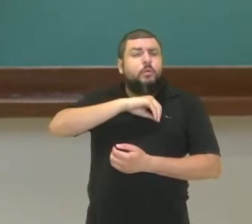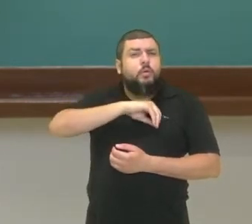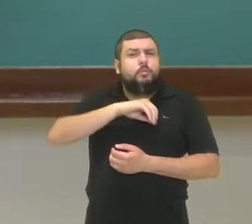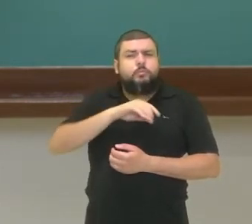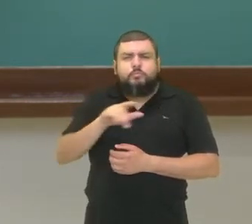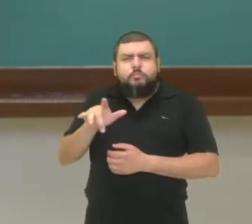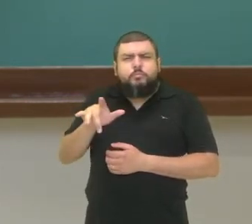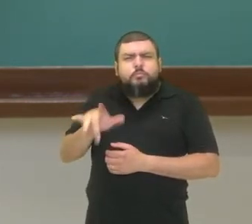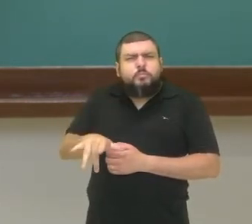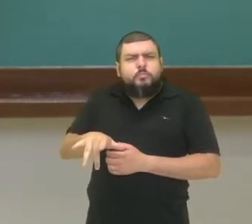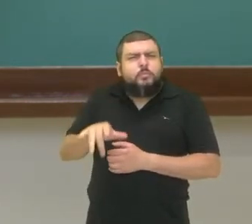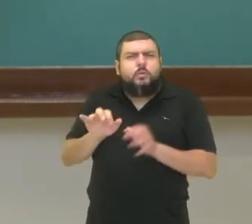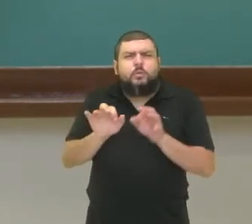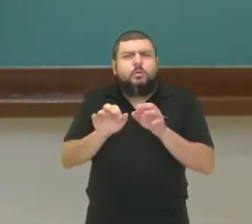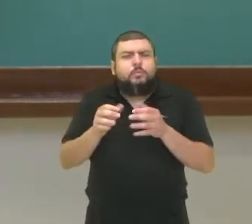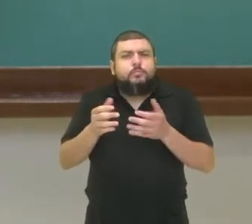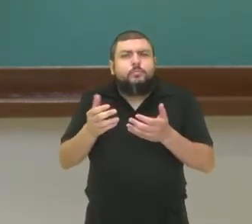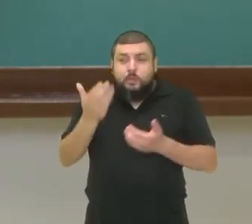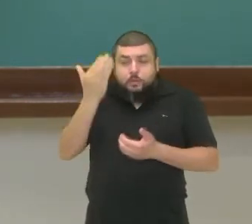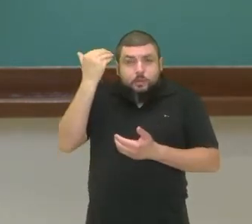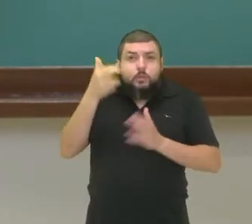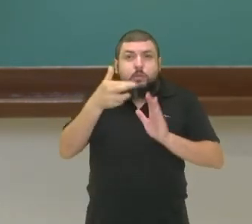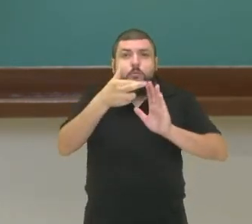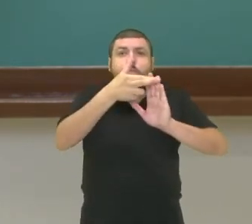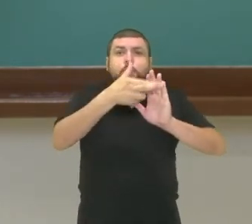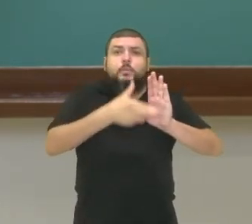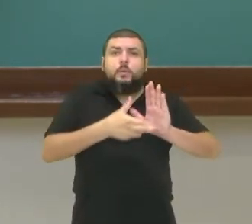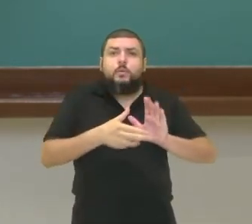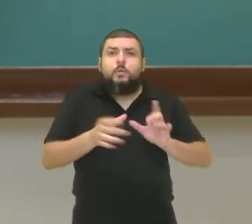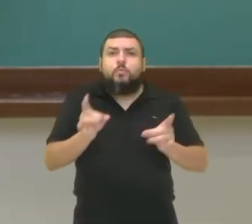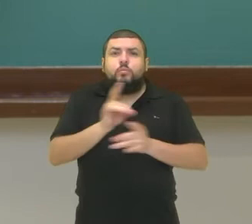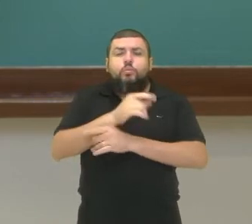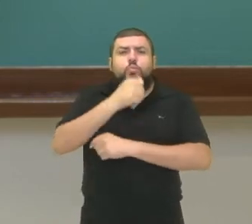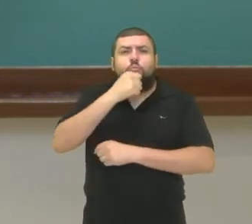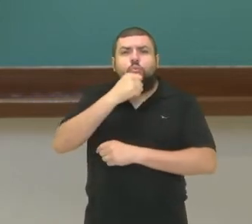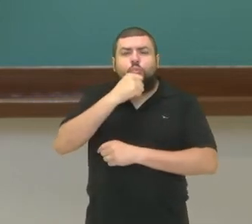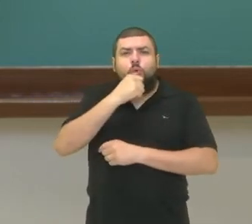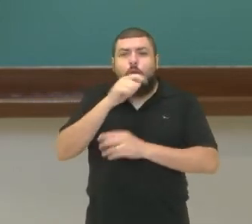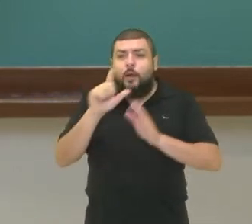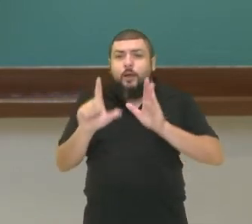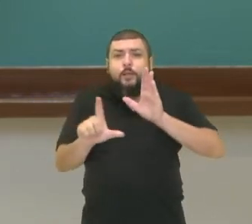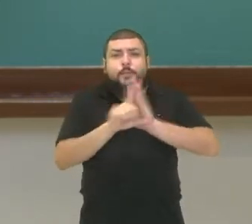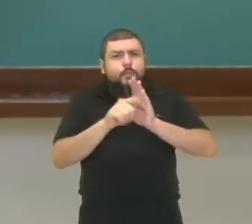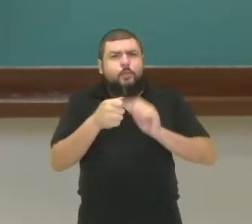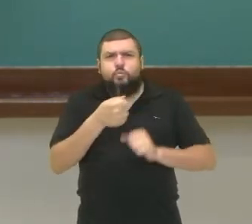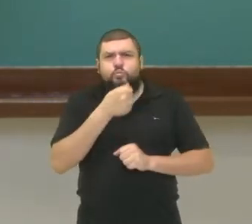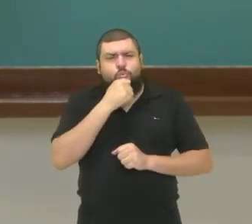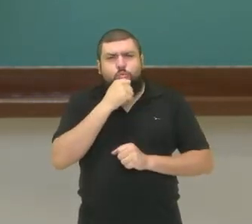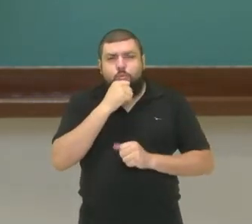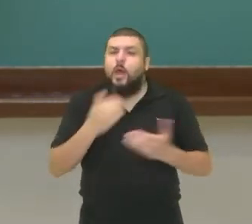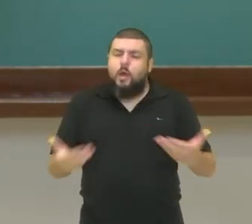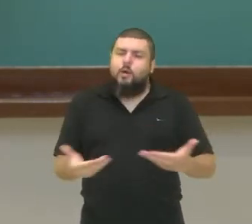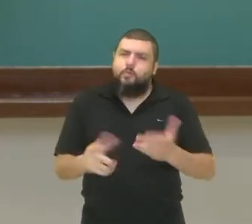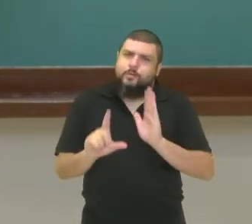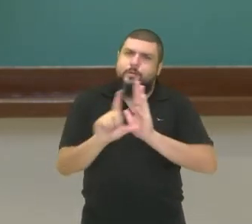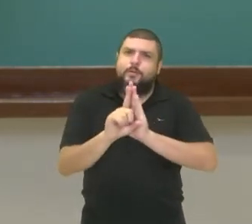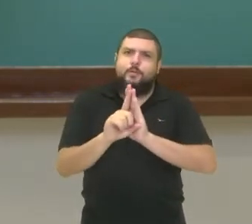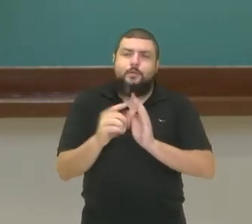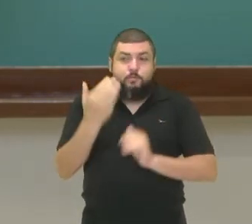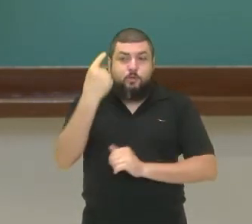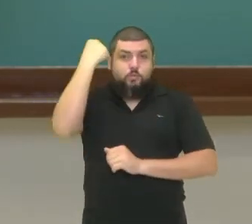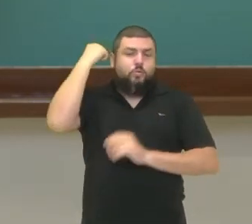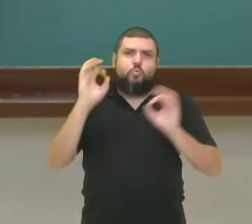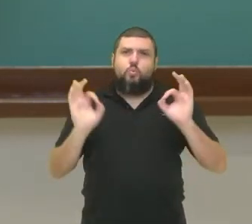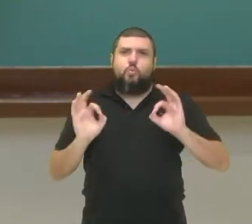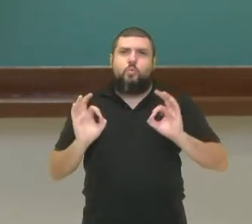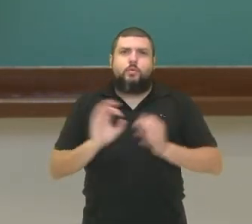algo muito pequeno, porque não existia regulamentação, não existiam leis como existem hoje. Tá? Então aqui ó, eu